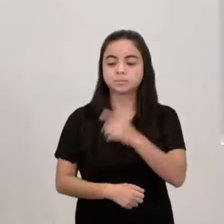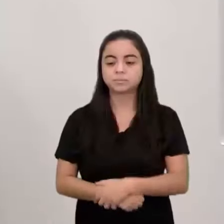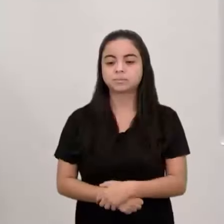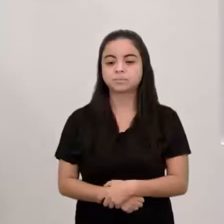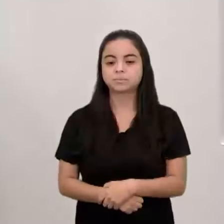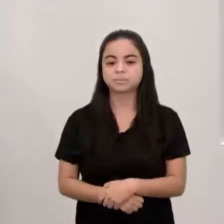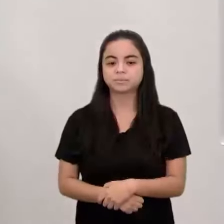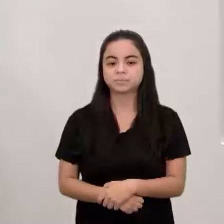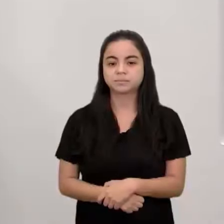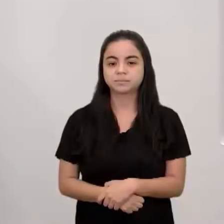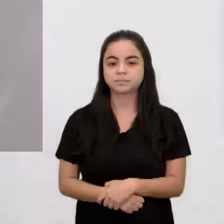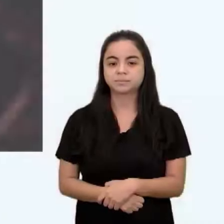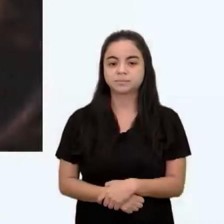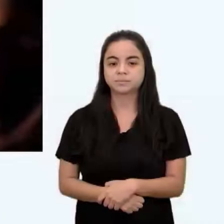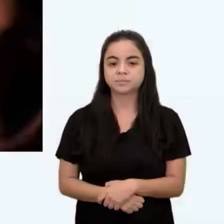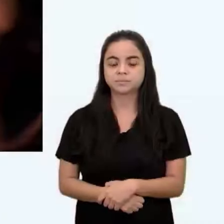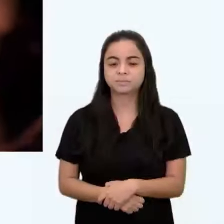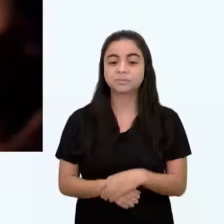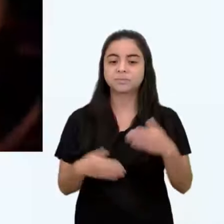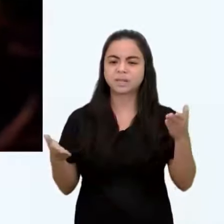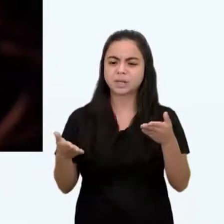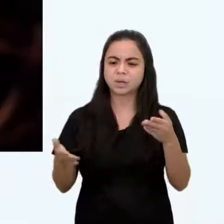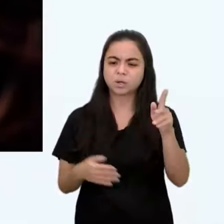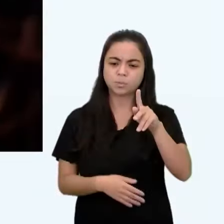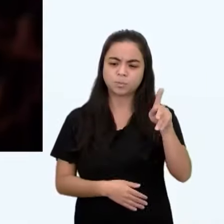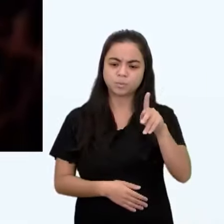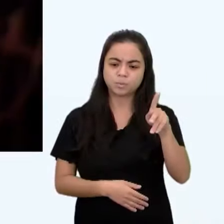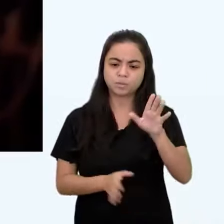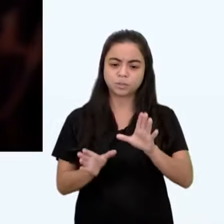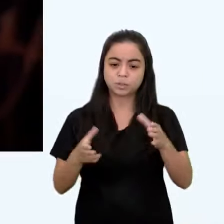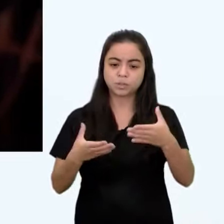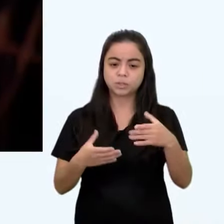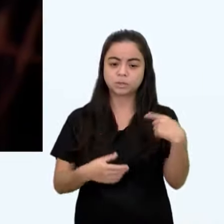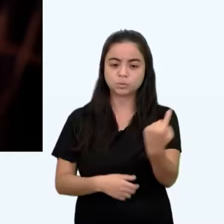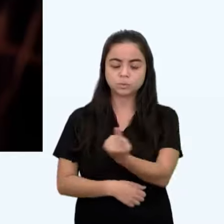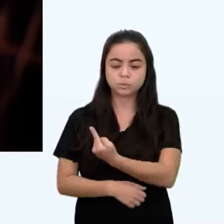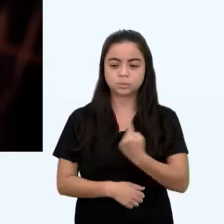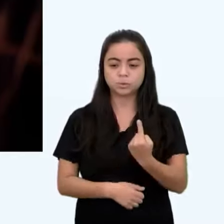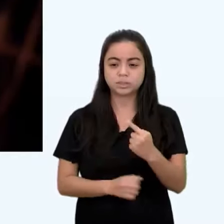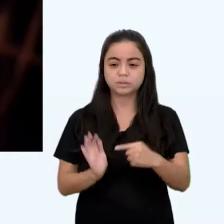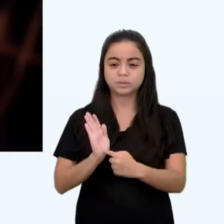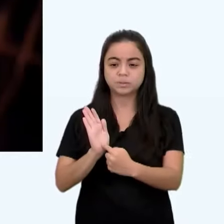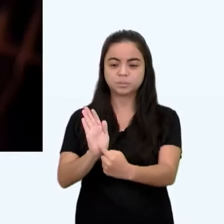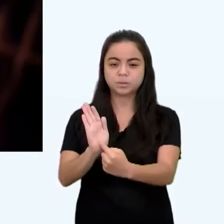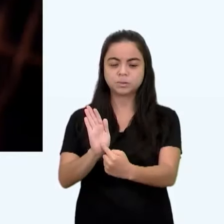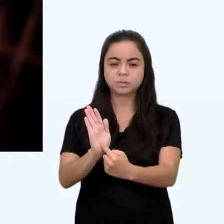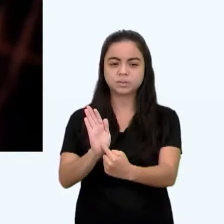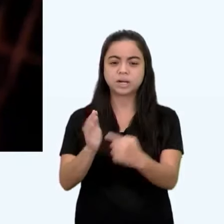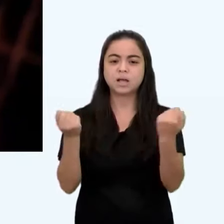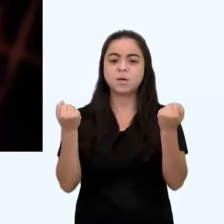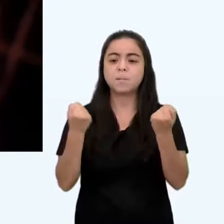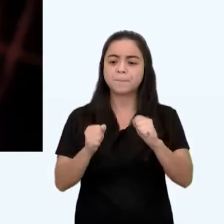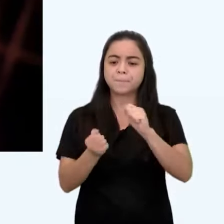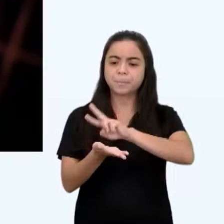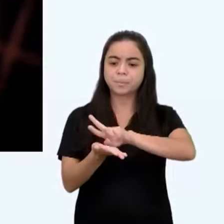pena. Agora os professores do Instituto Brincante vão mostrar algumas possibilidades para criar